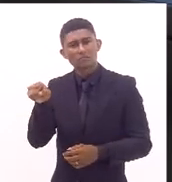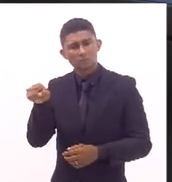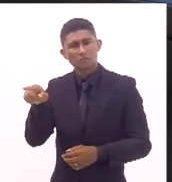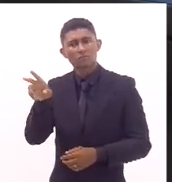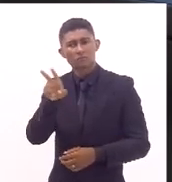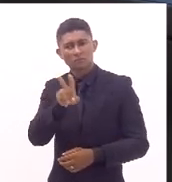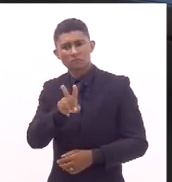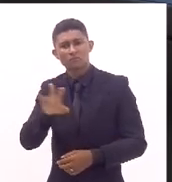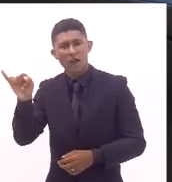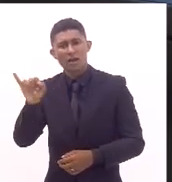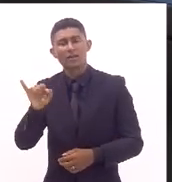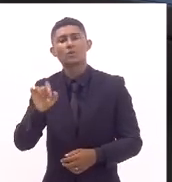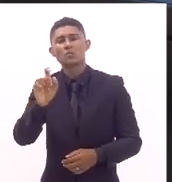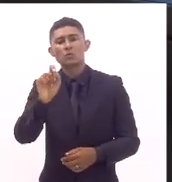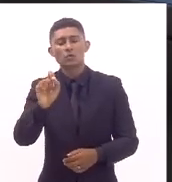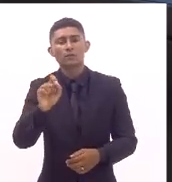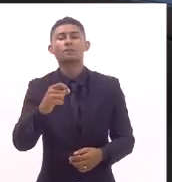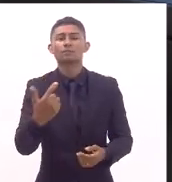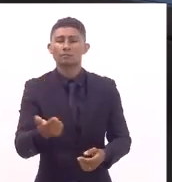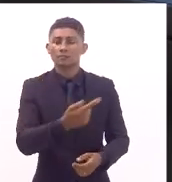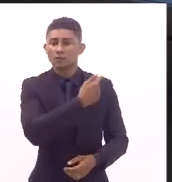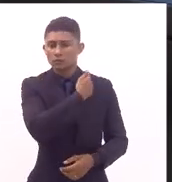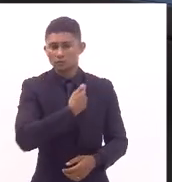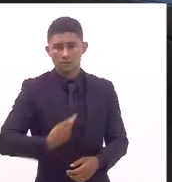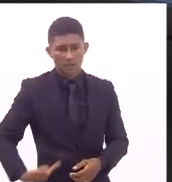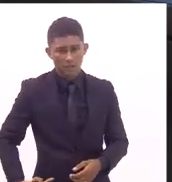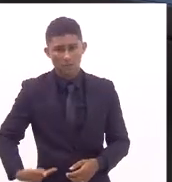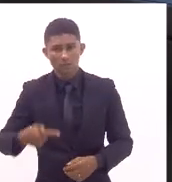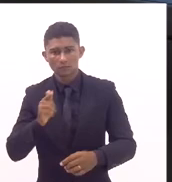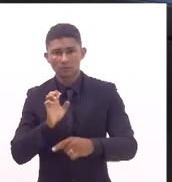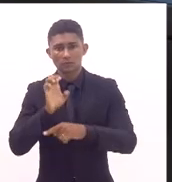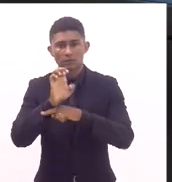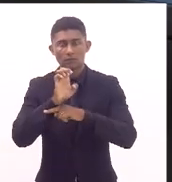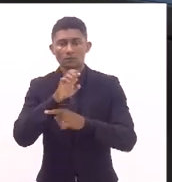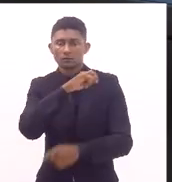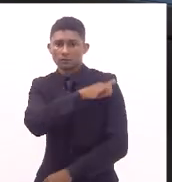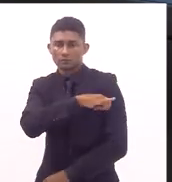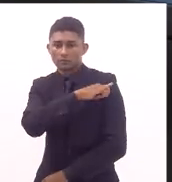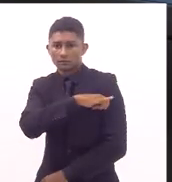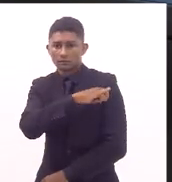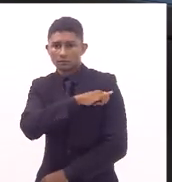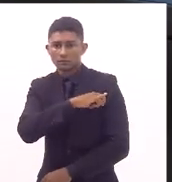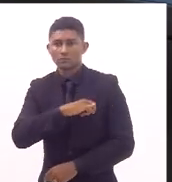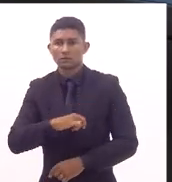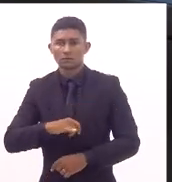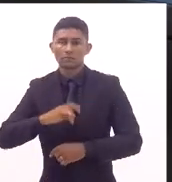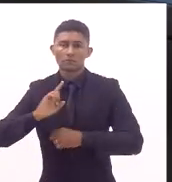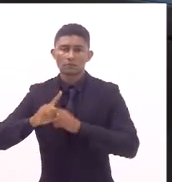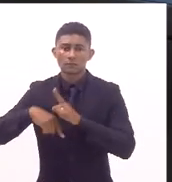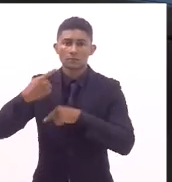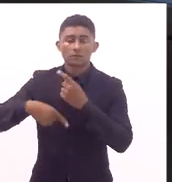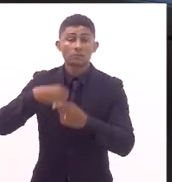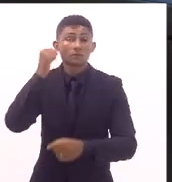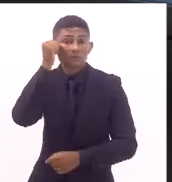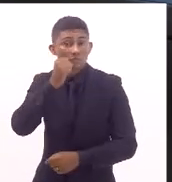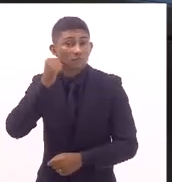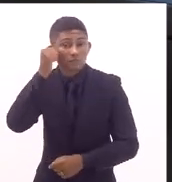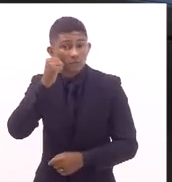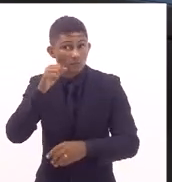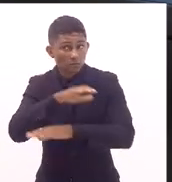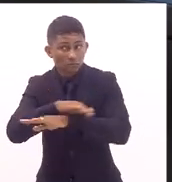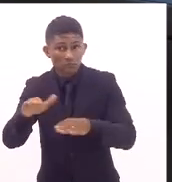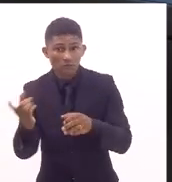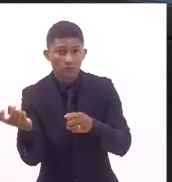ser Governador desse estado do Rio de Janeiro depois que vier do senado